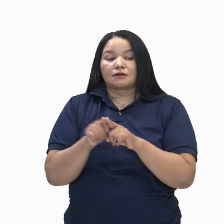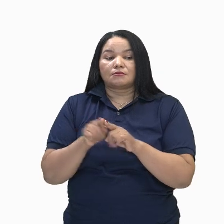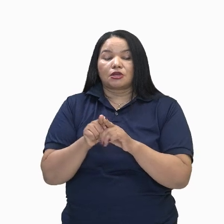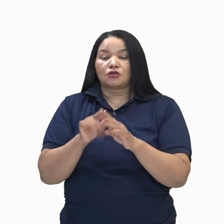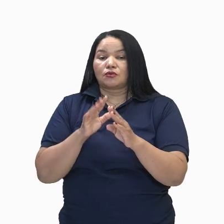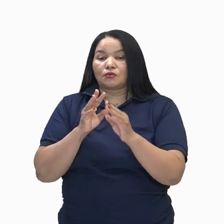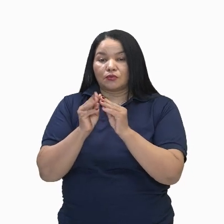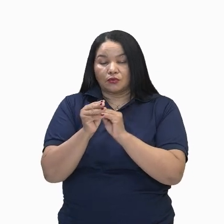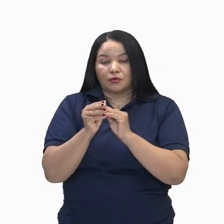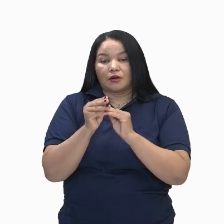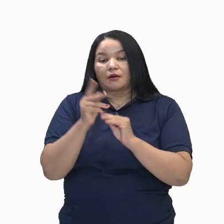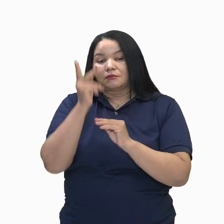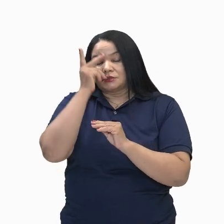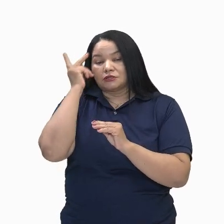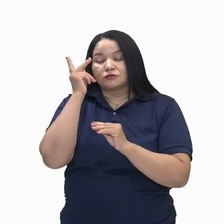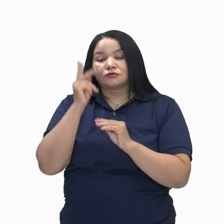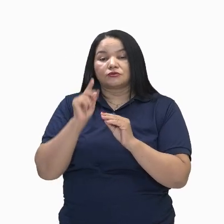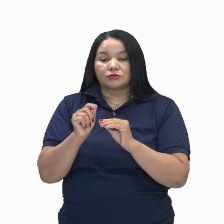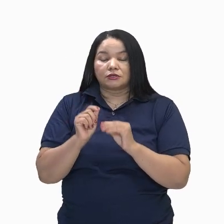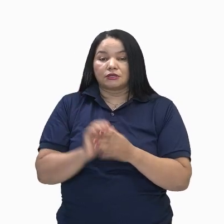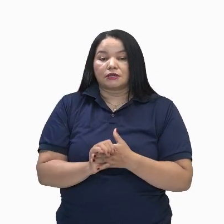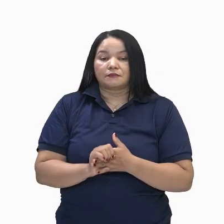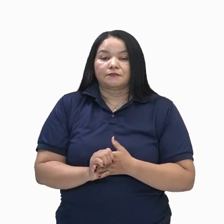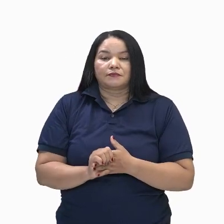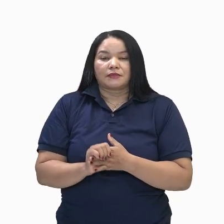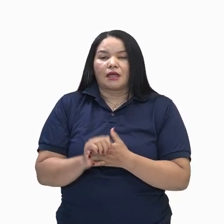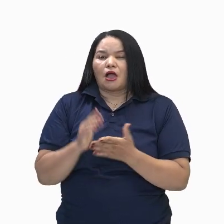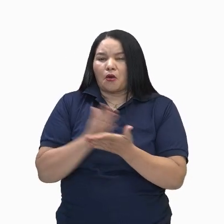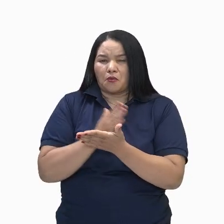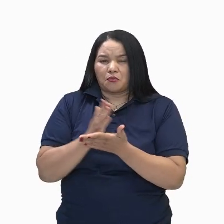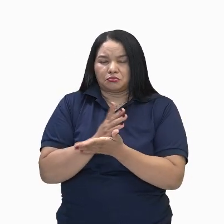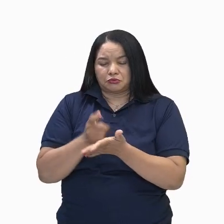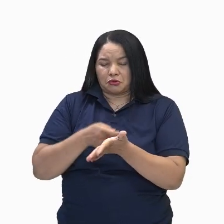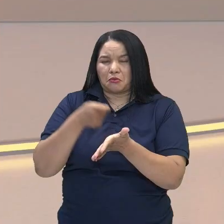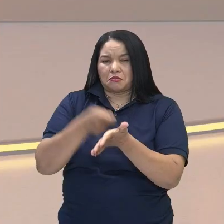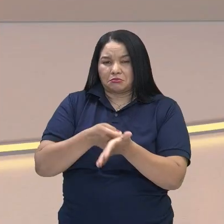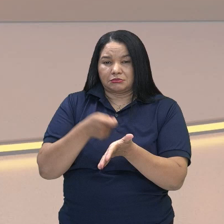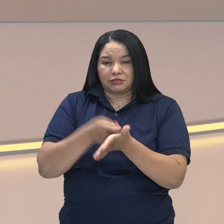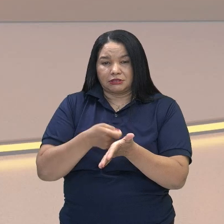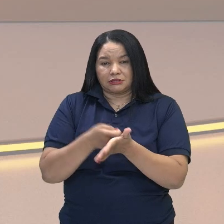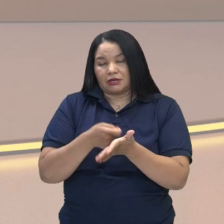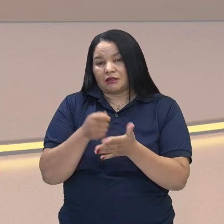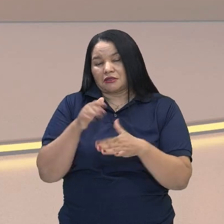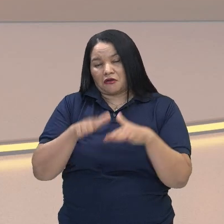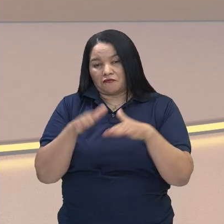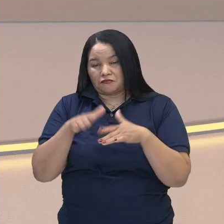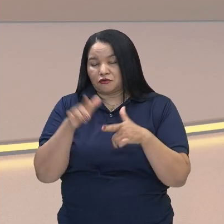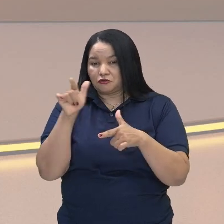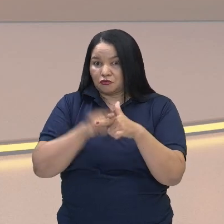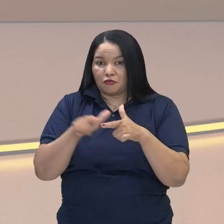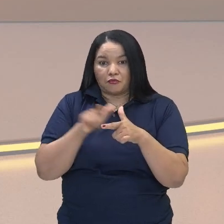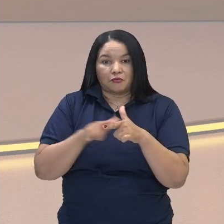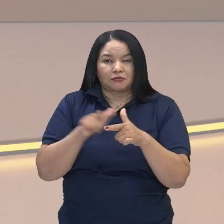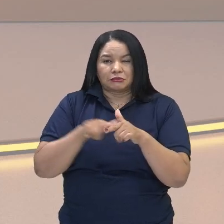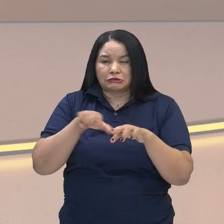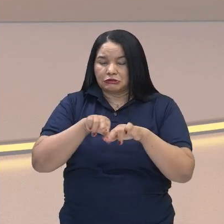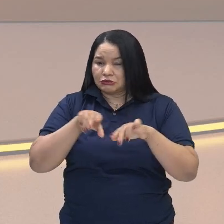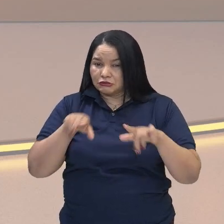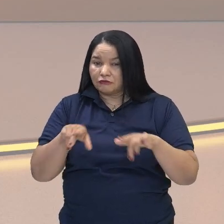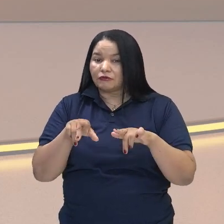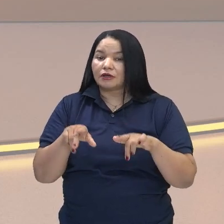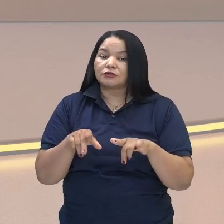refugiados, que são pessoas que estão sendo obrigadas a sair, né, por conflitos, por diversos fatores, e